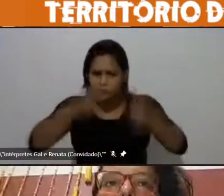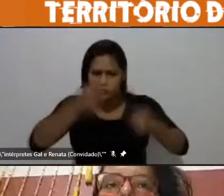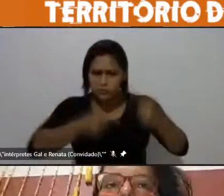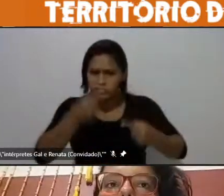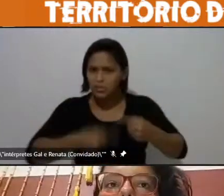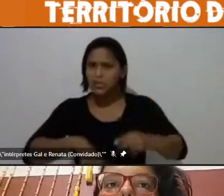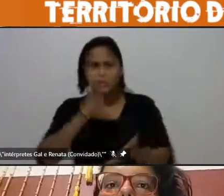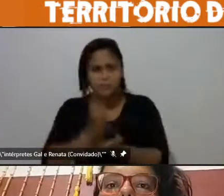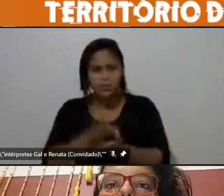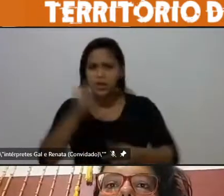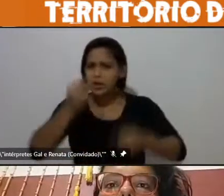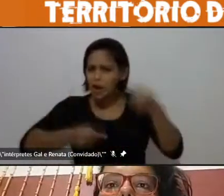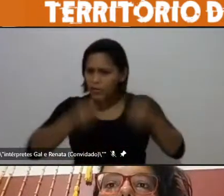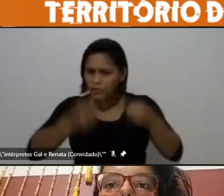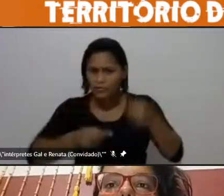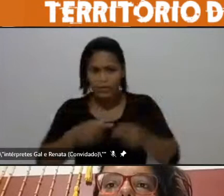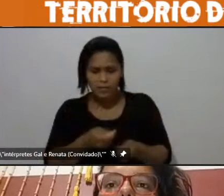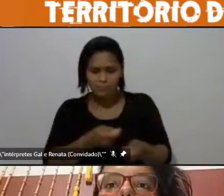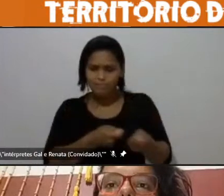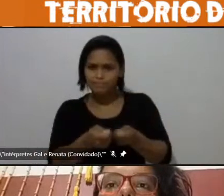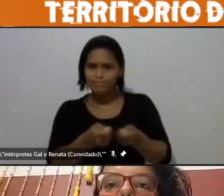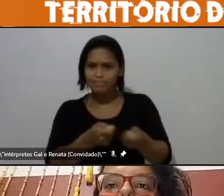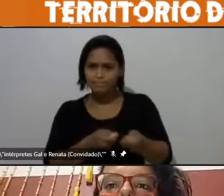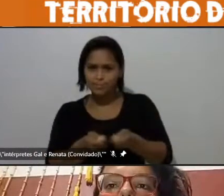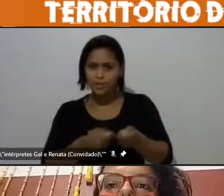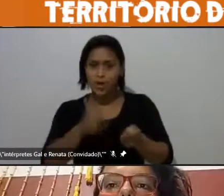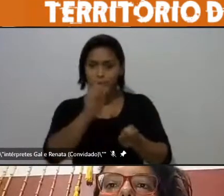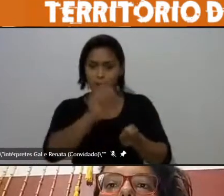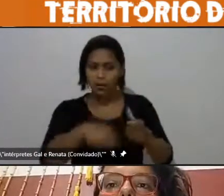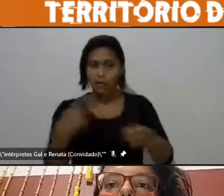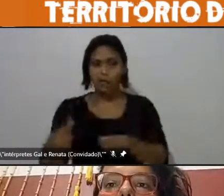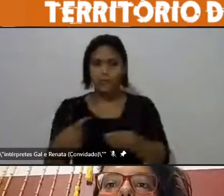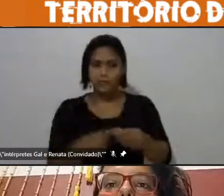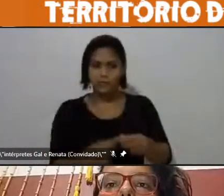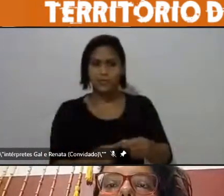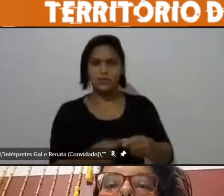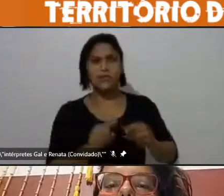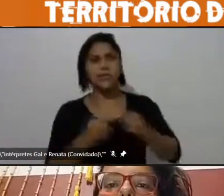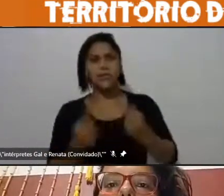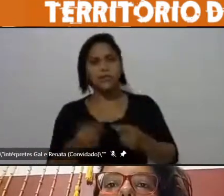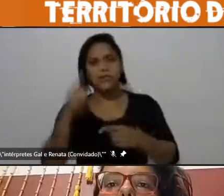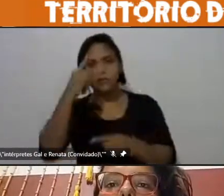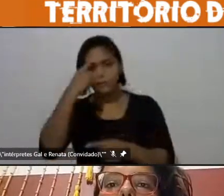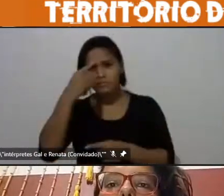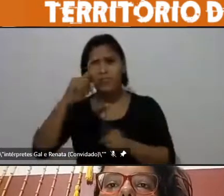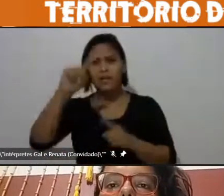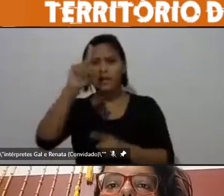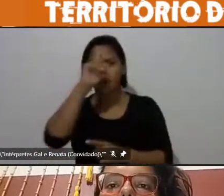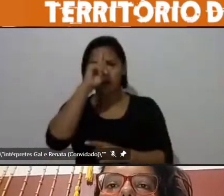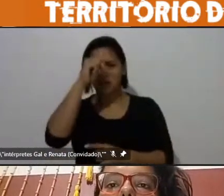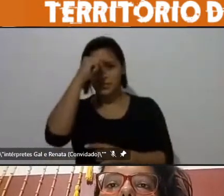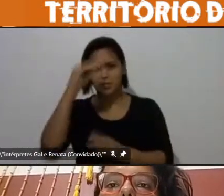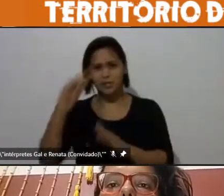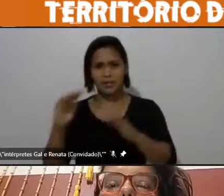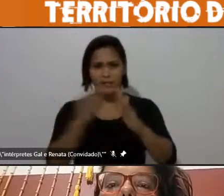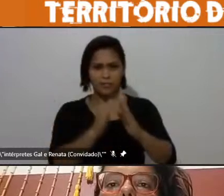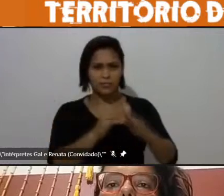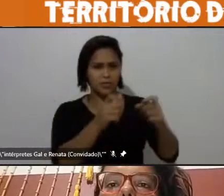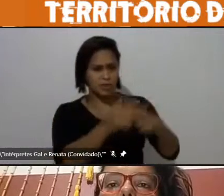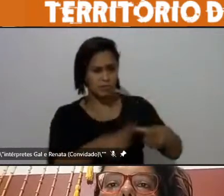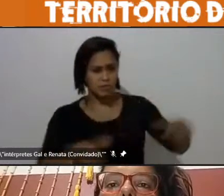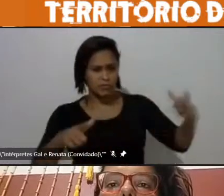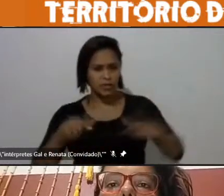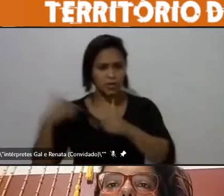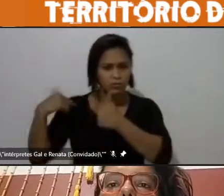gente vai estar disputando esse controle, né, da periferia, né? As igrejas, né, que você chama atenção, né, o